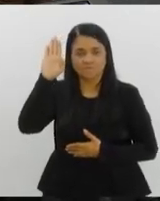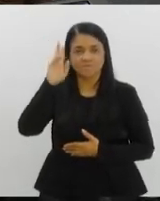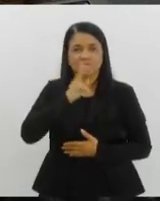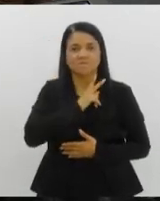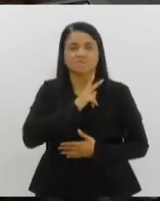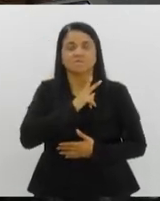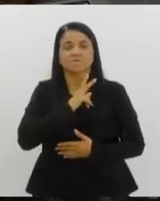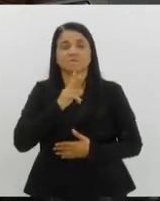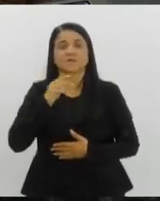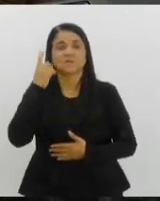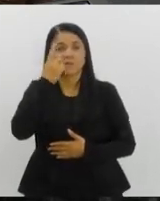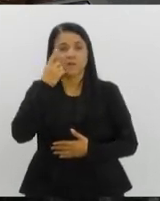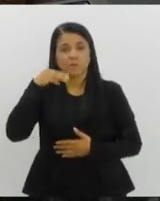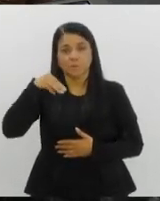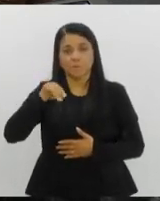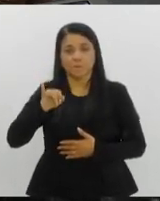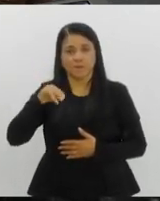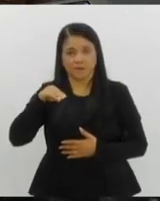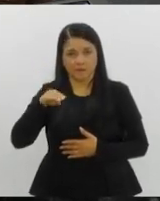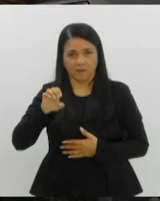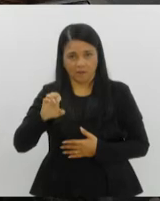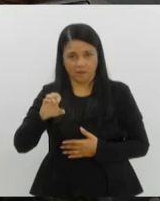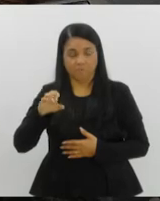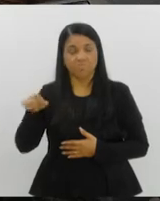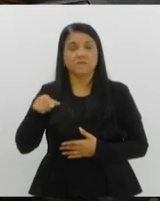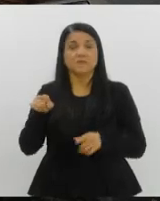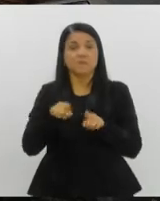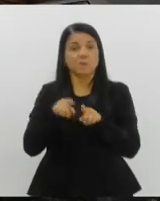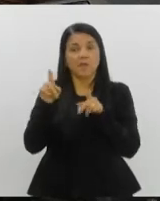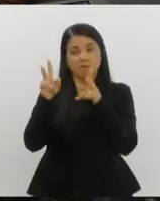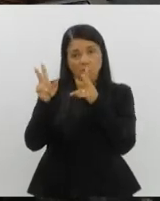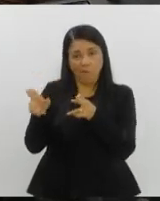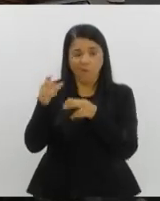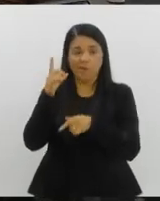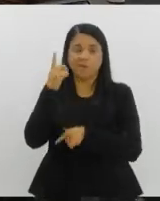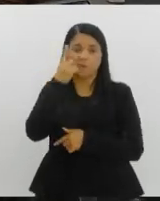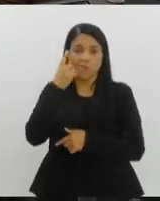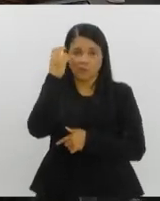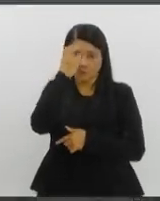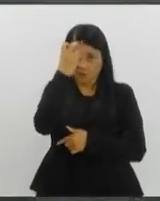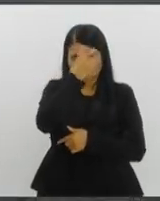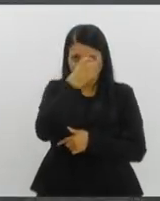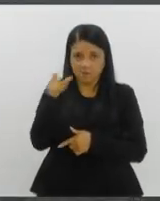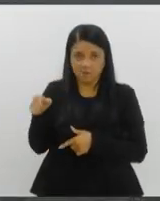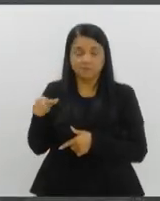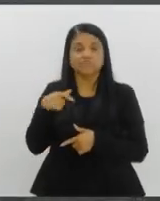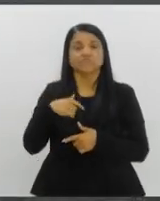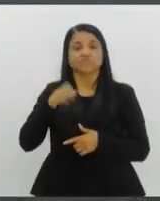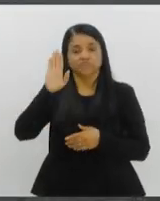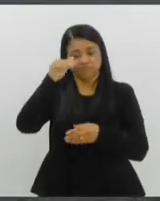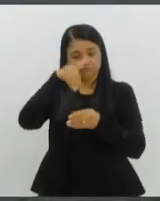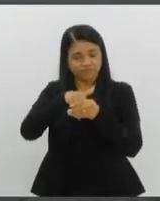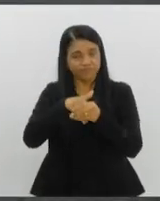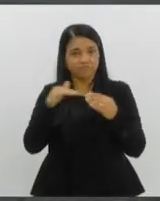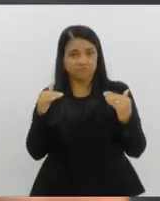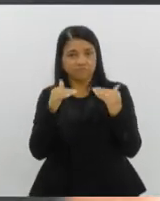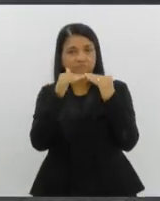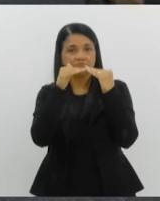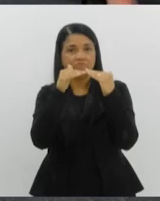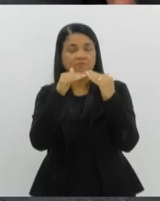Deputado Mink. Presidente, assim como a deputada Verônica Lima, também quero declarar que votei favorável